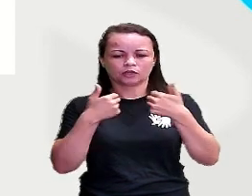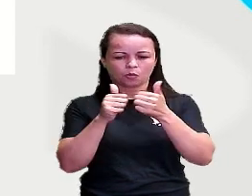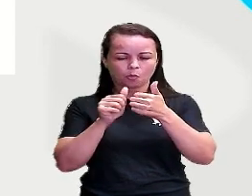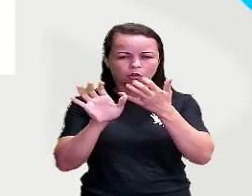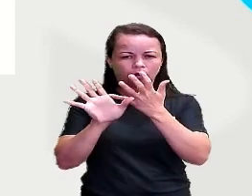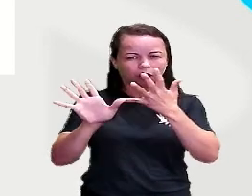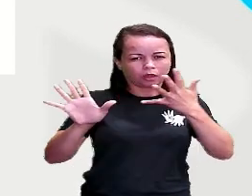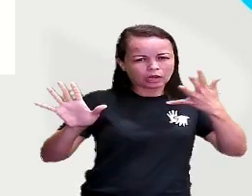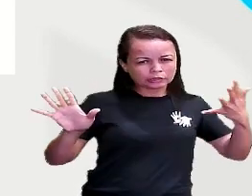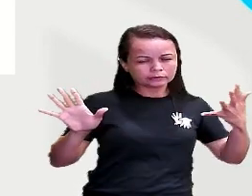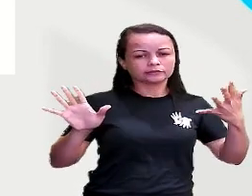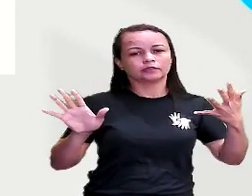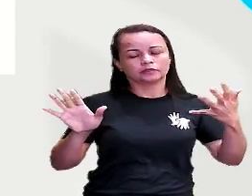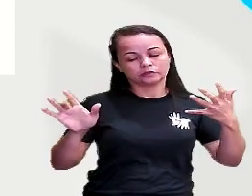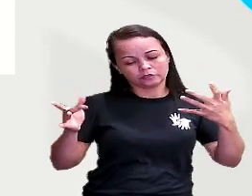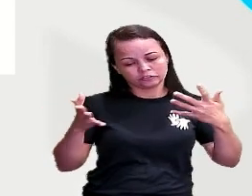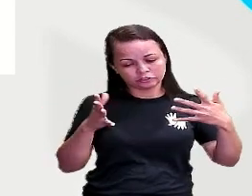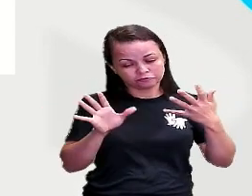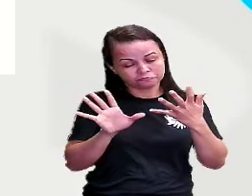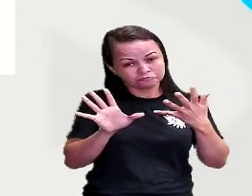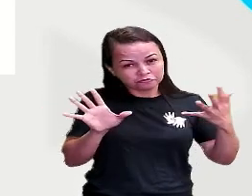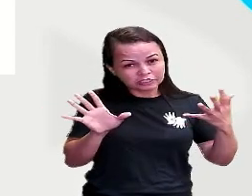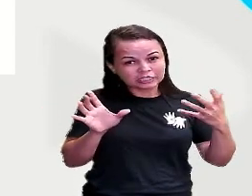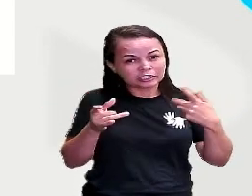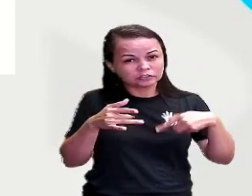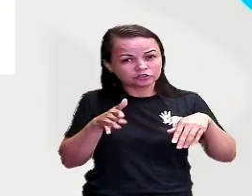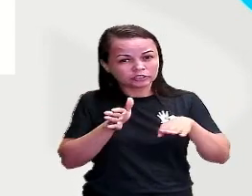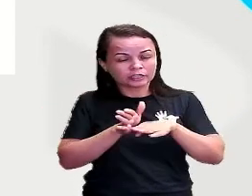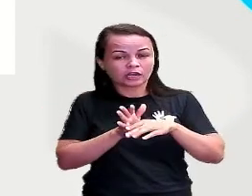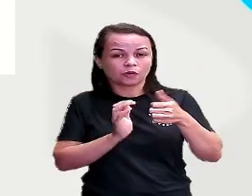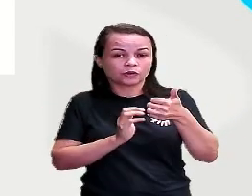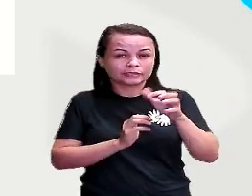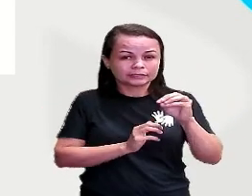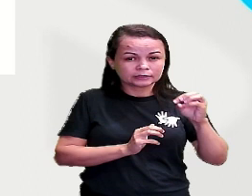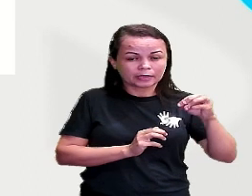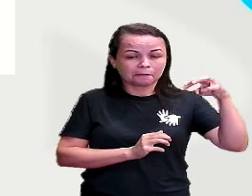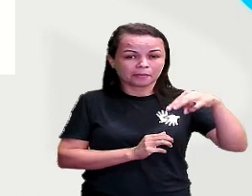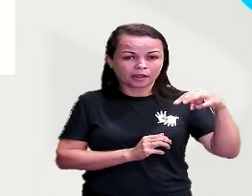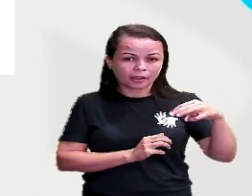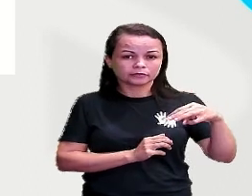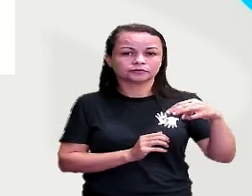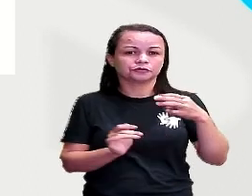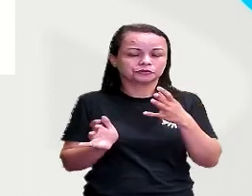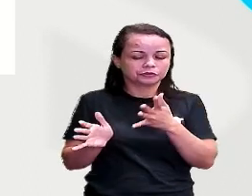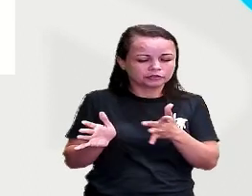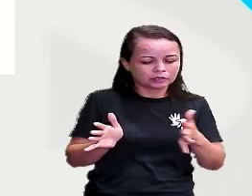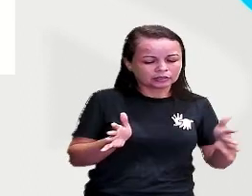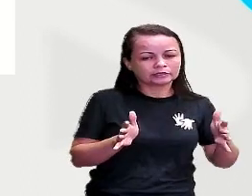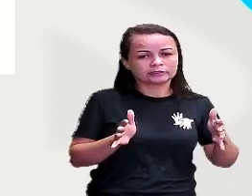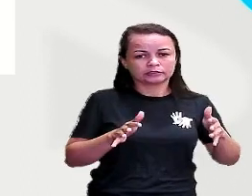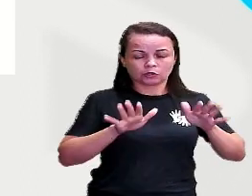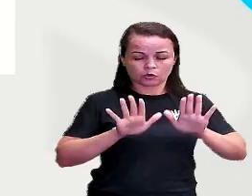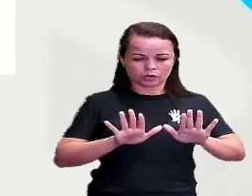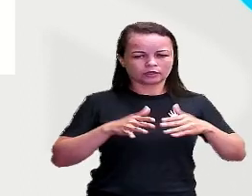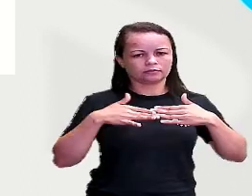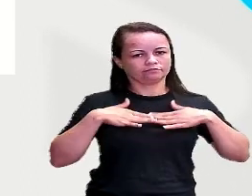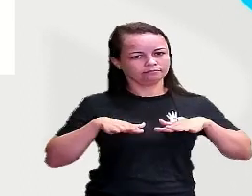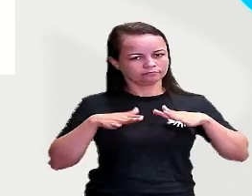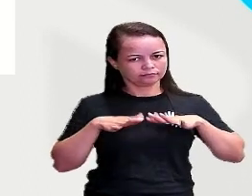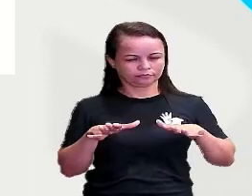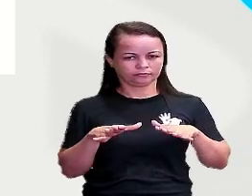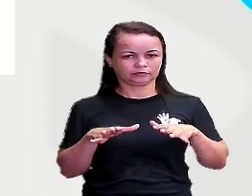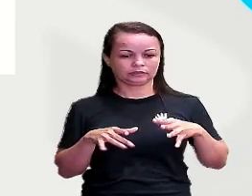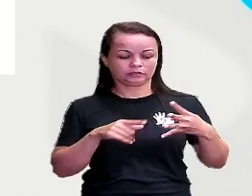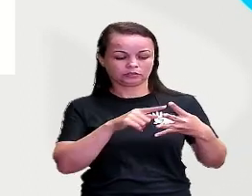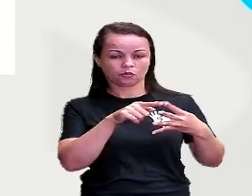Nossa Senhora de Copacabana, as filas chegam a 100 metros de comprimento, mas a situação é tranquila. Uma equipe de